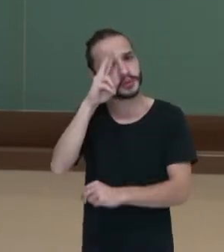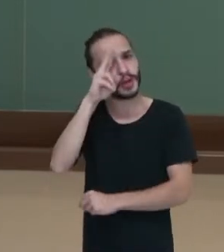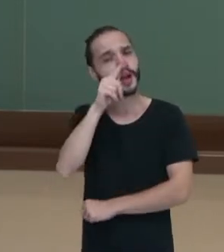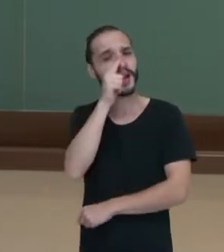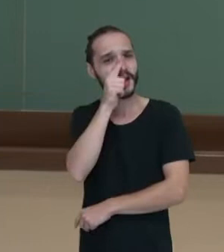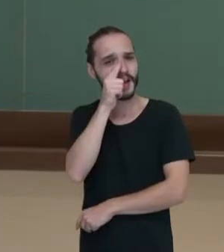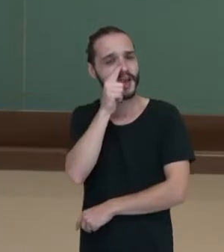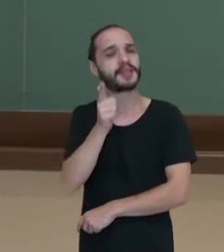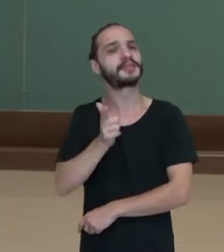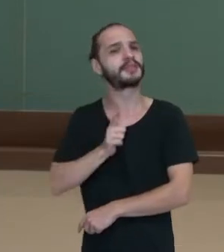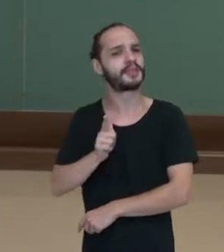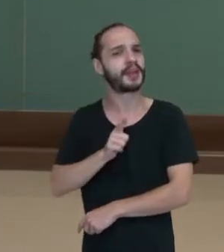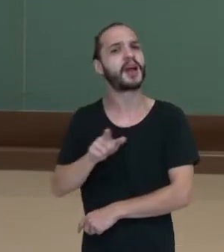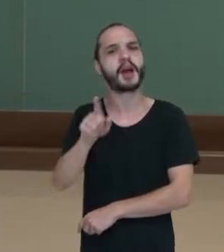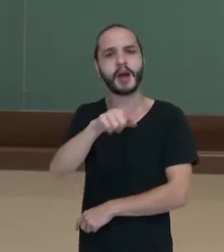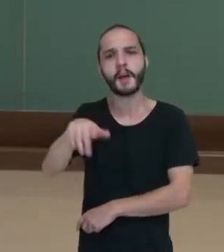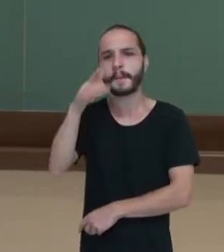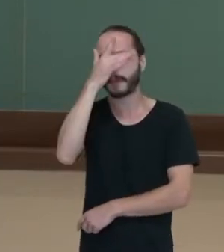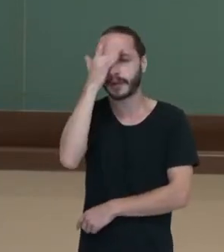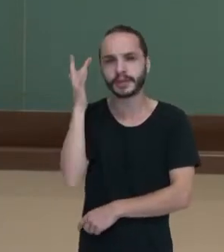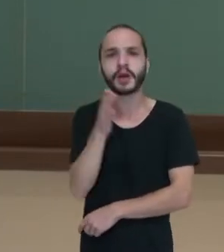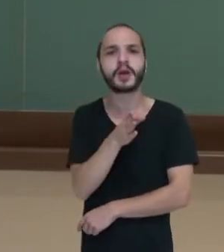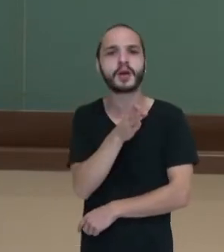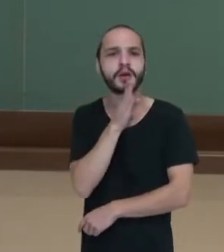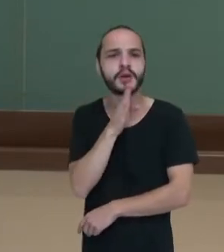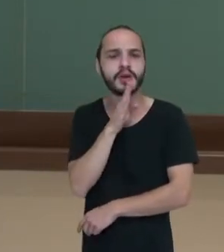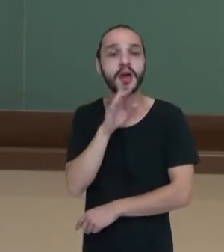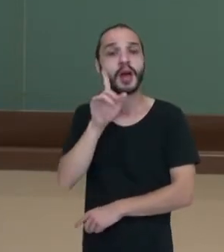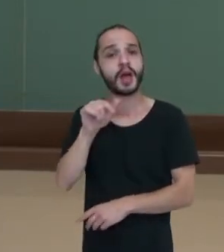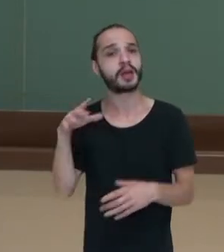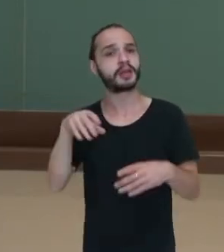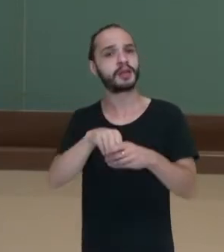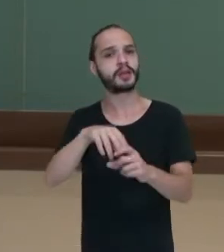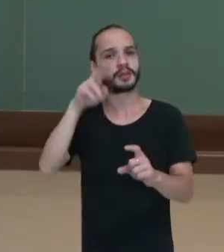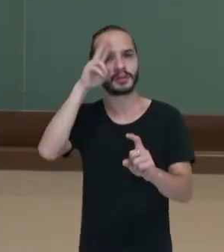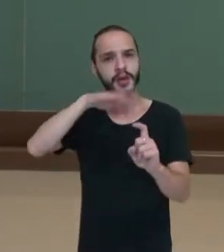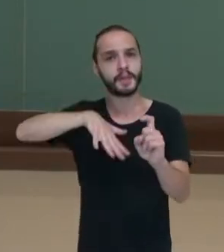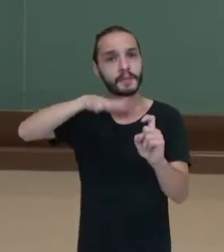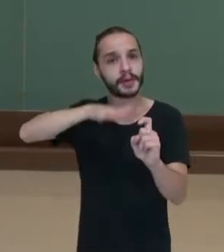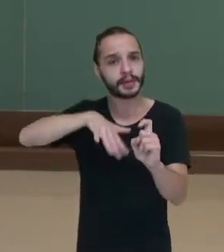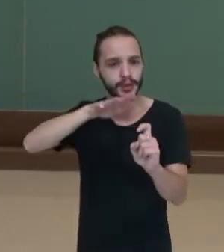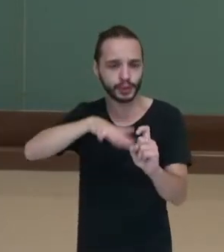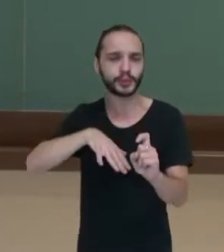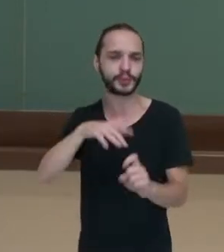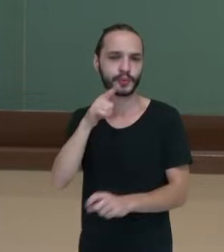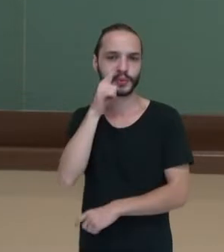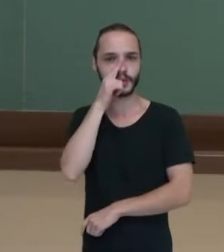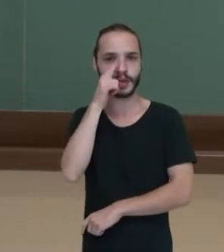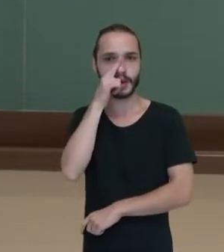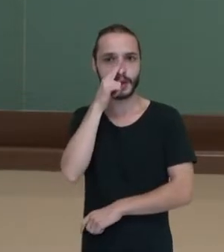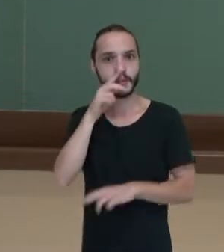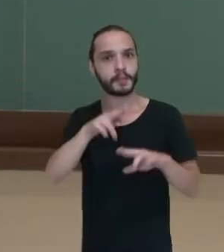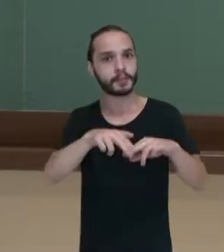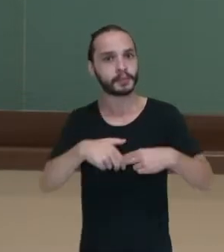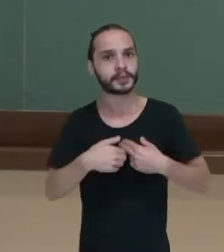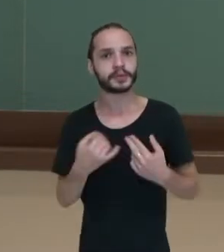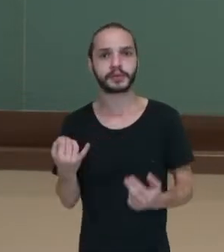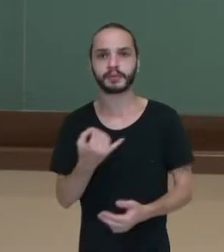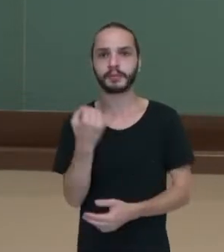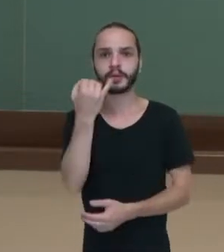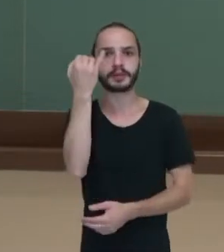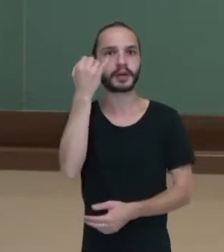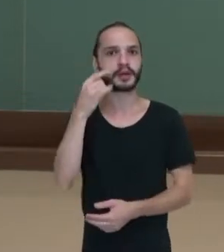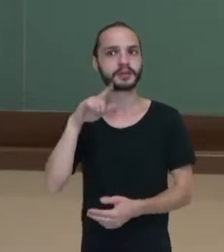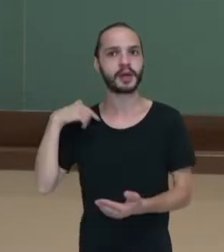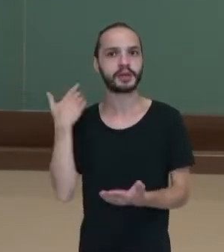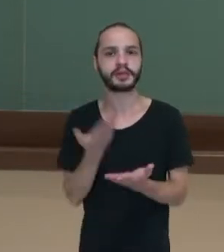Grécia, da história mitológica da Grécia. Então, para vocês verem como que é importante, ou como que nos tocou até hoje,